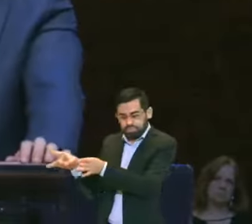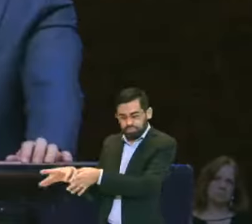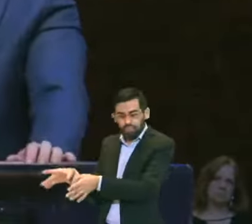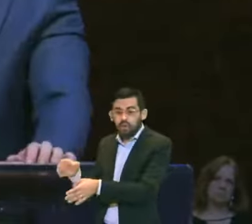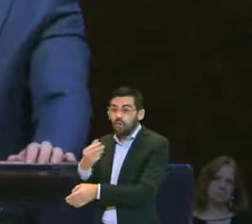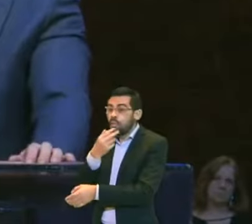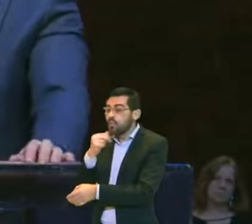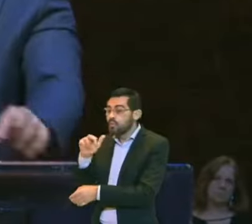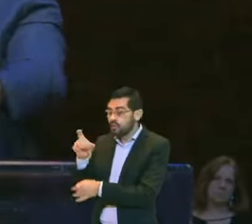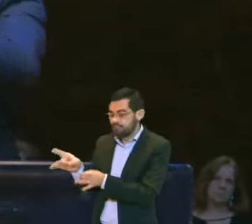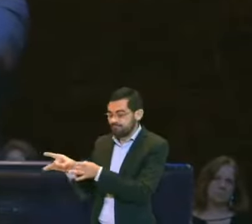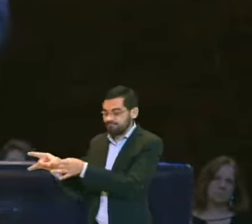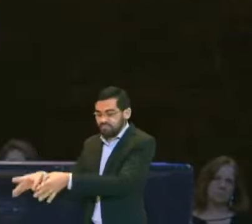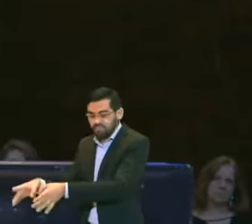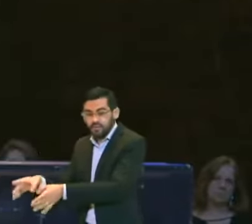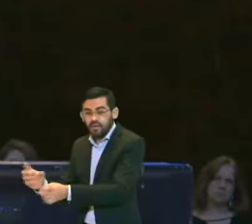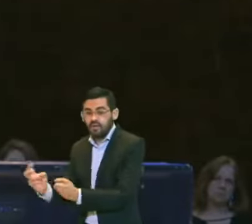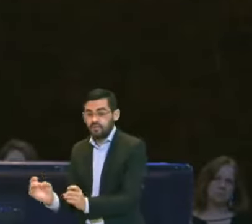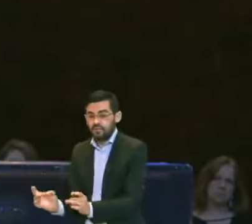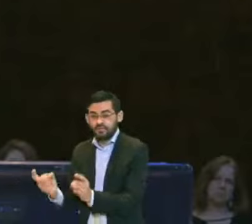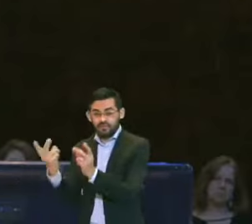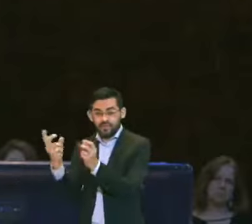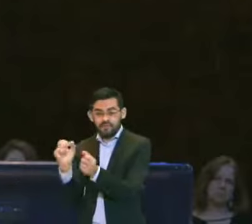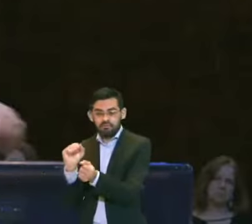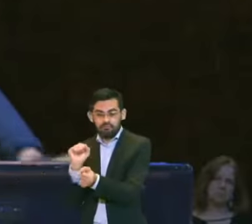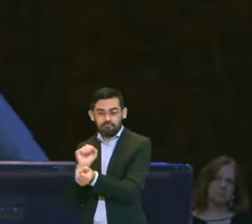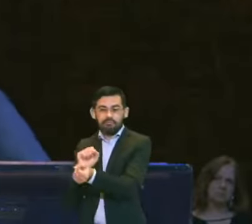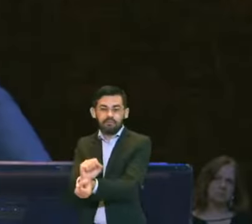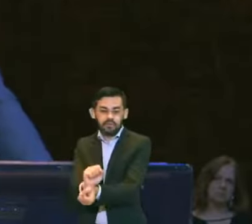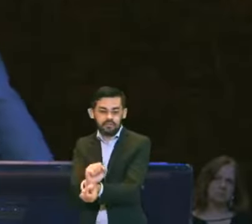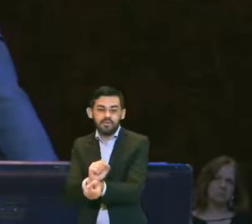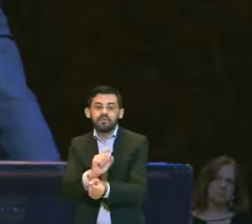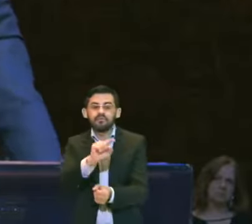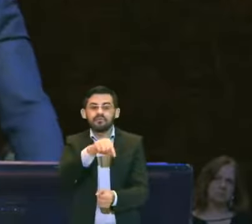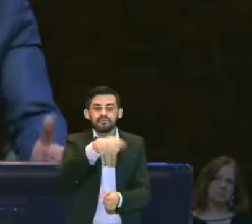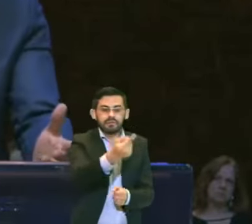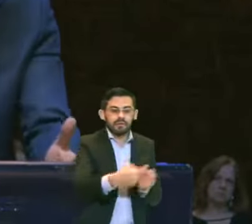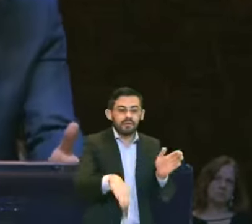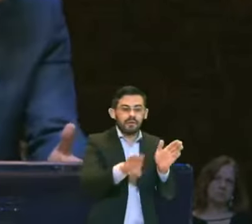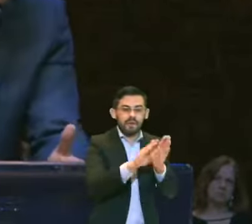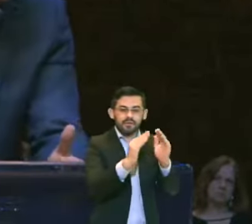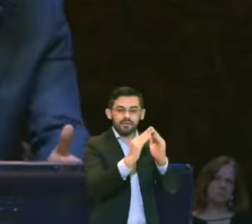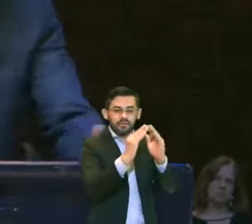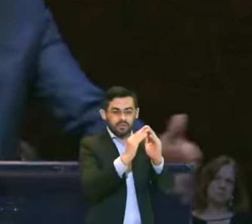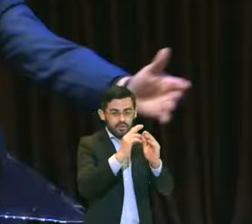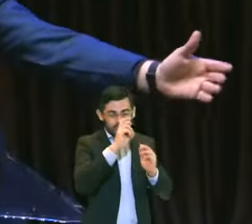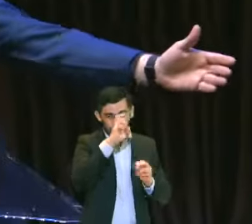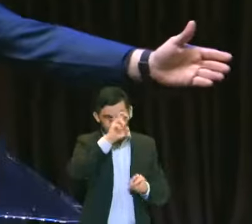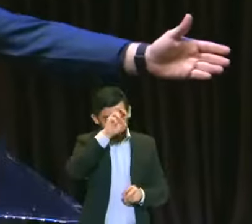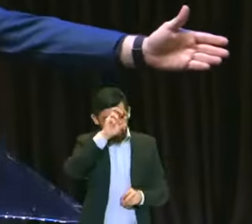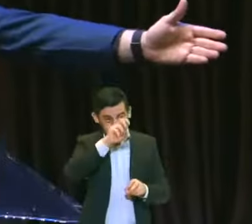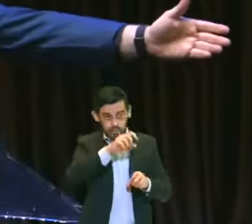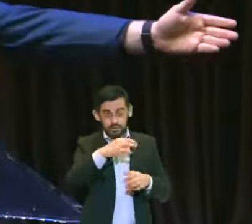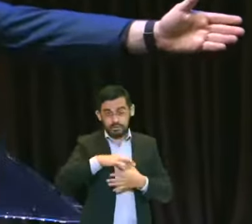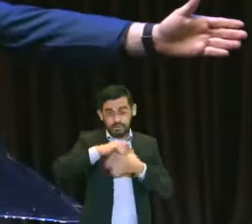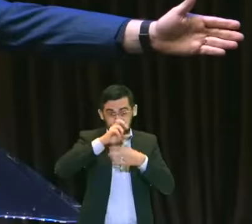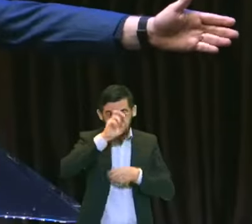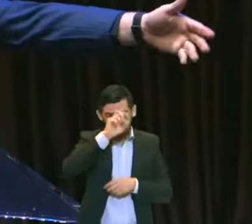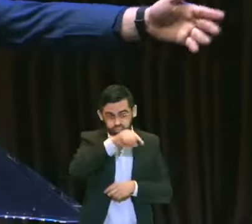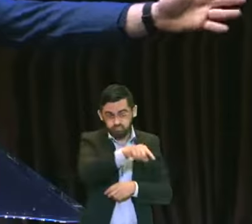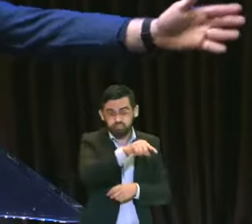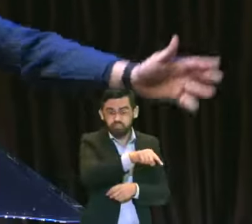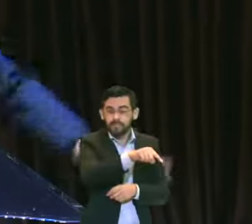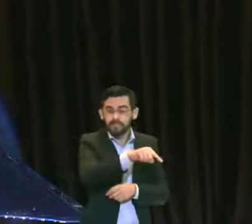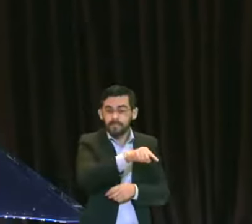seus irmãos, e vai parar na casa de Potifar. Mas você vê lá José largado